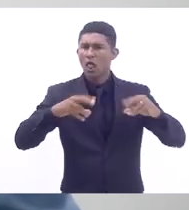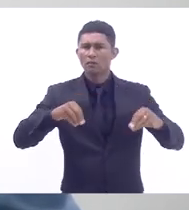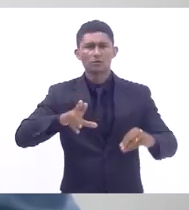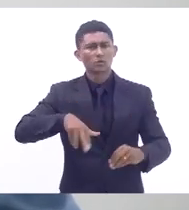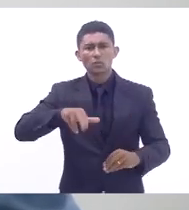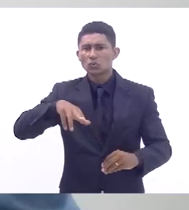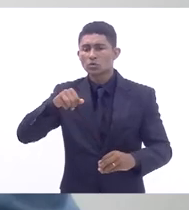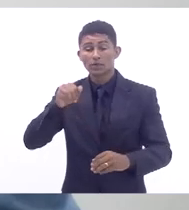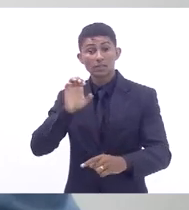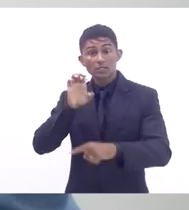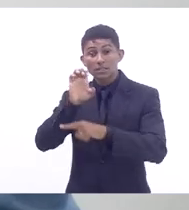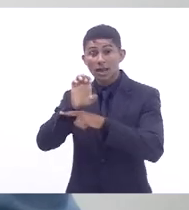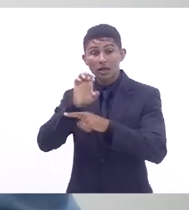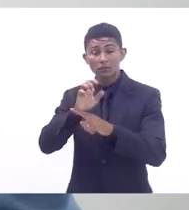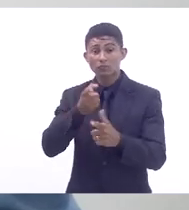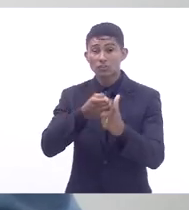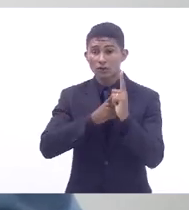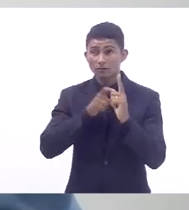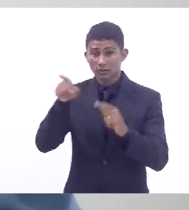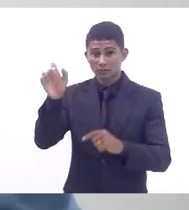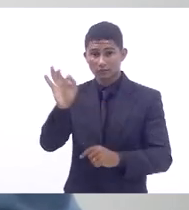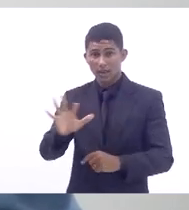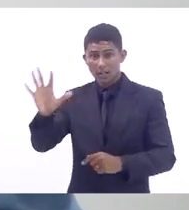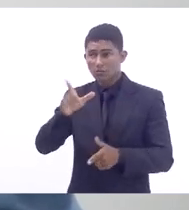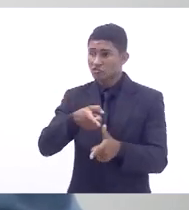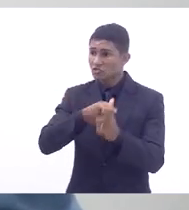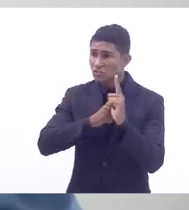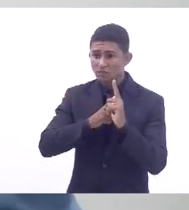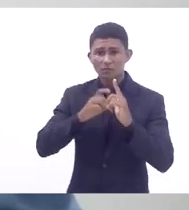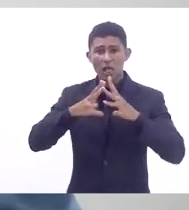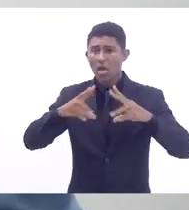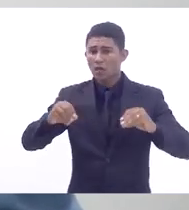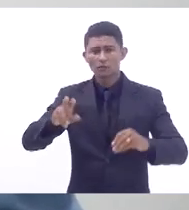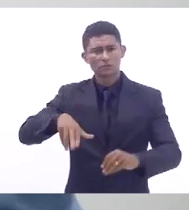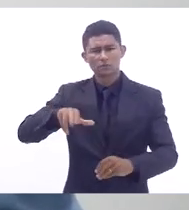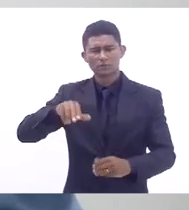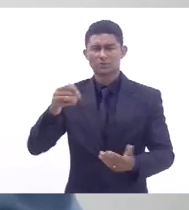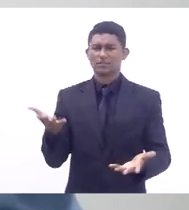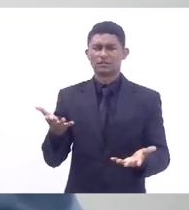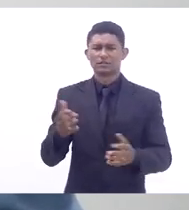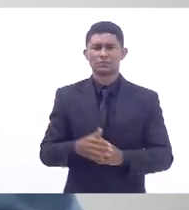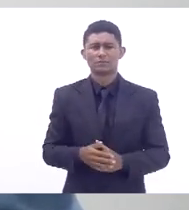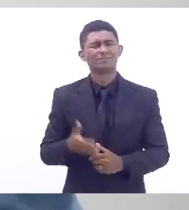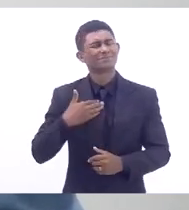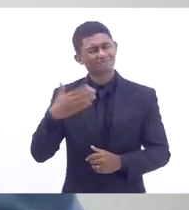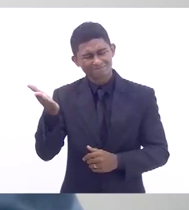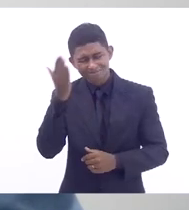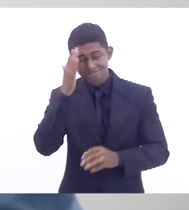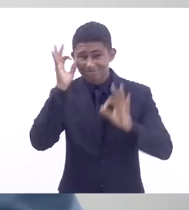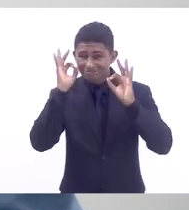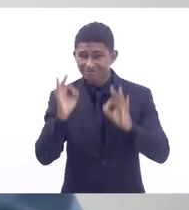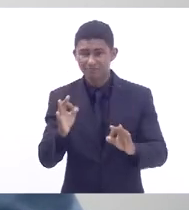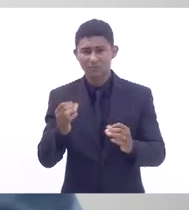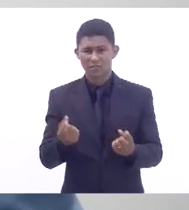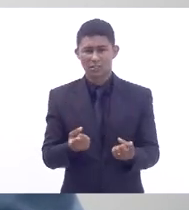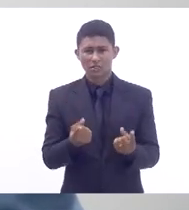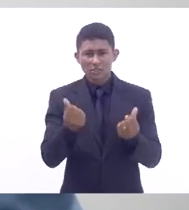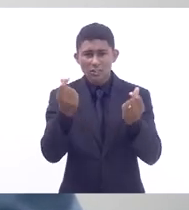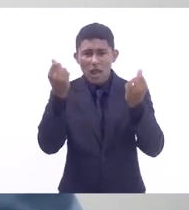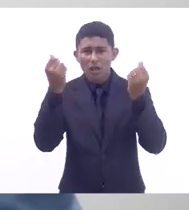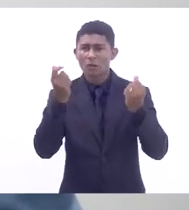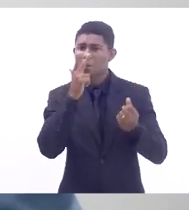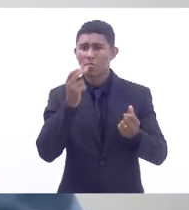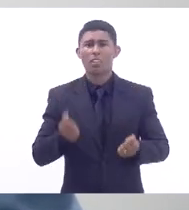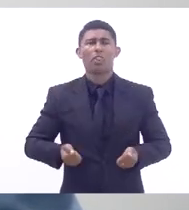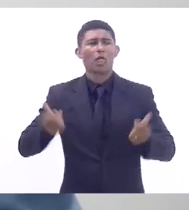vida pública do Estado ou com a Federação nós temos certeza que o ralo pelo qual escorre esse dinheiro público Oi